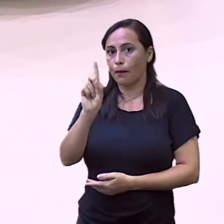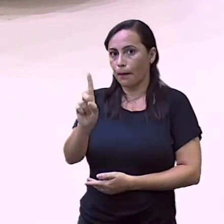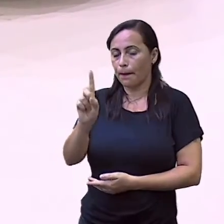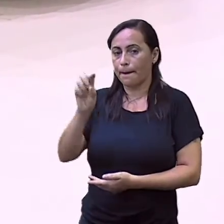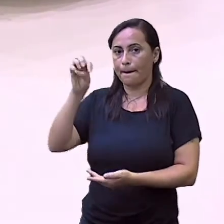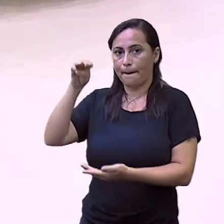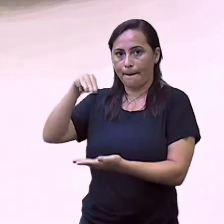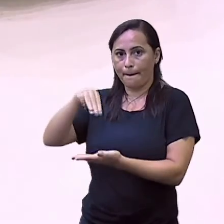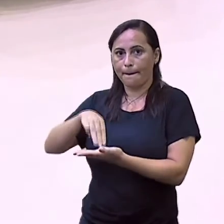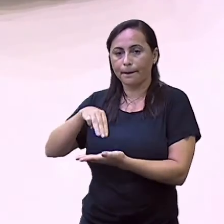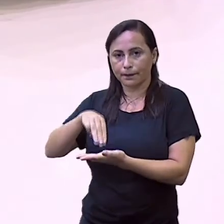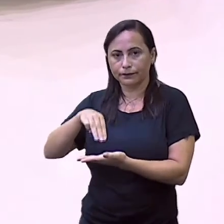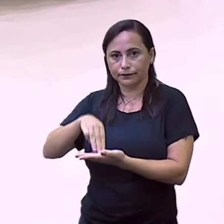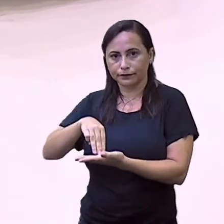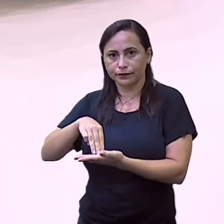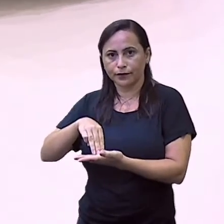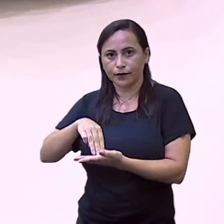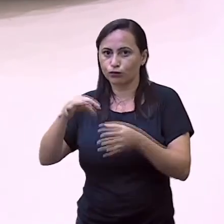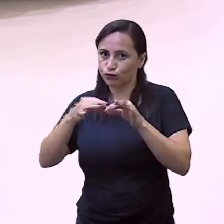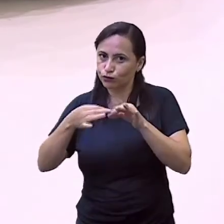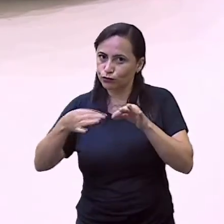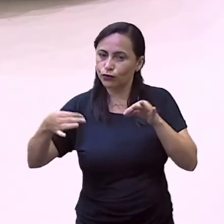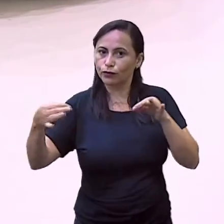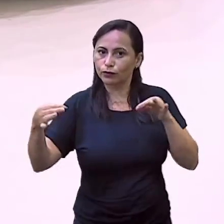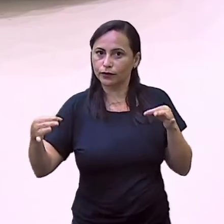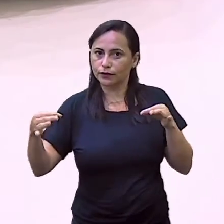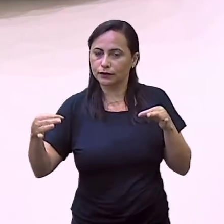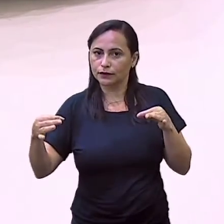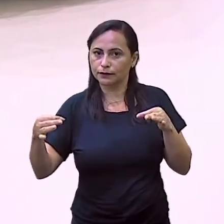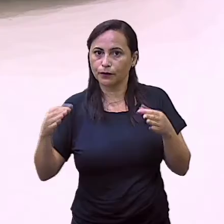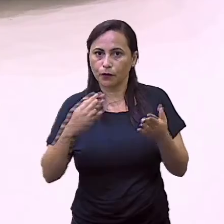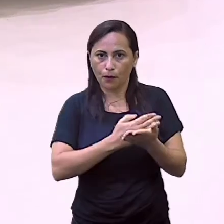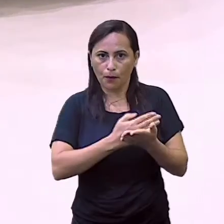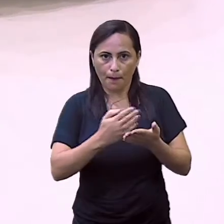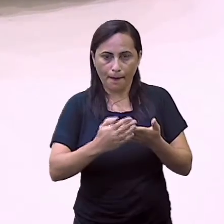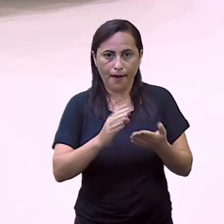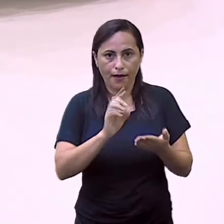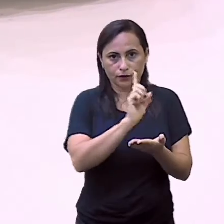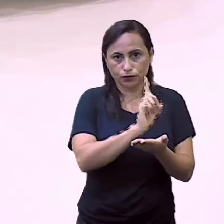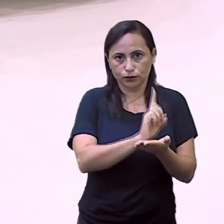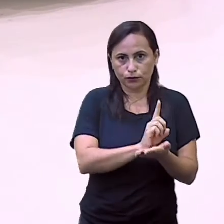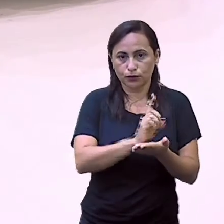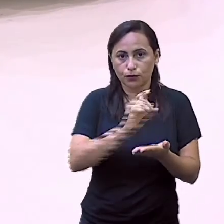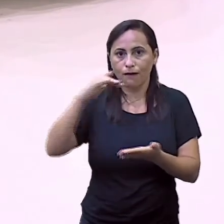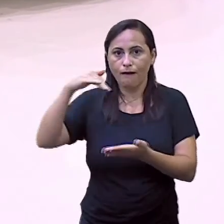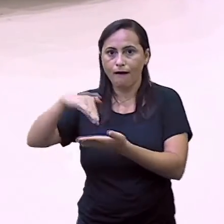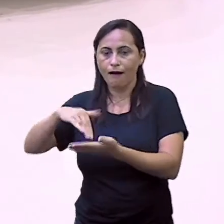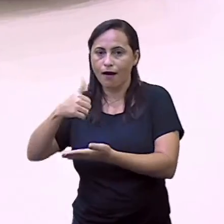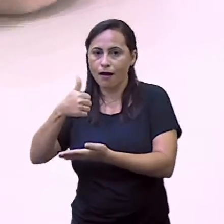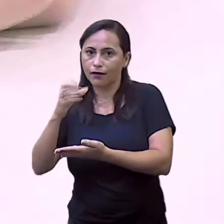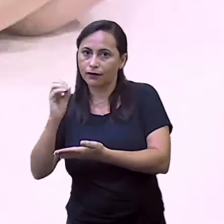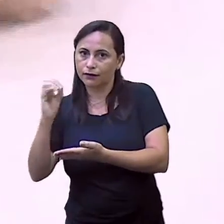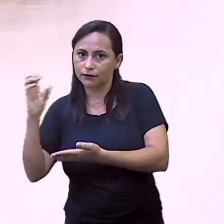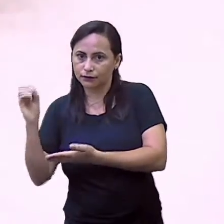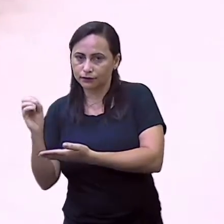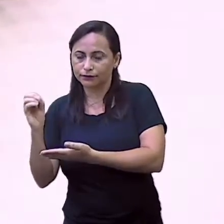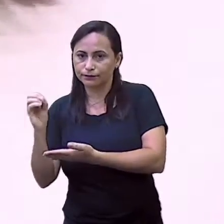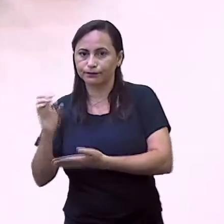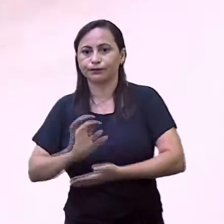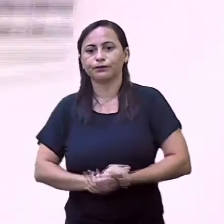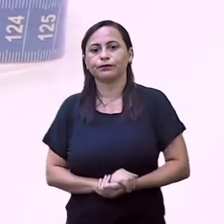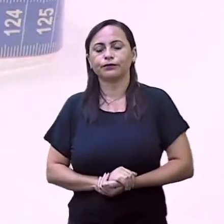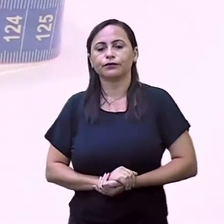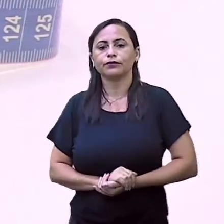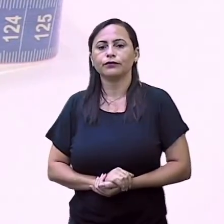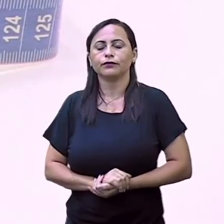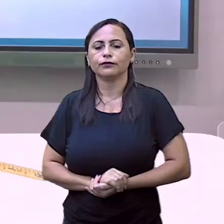metro. 1 metro de comprimento de um ponto, que é o início da minha fita, a outro ponto, ok? Vamos para mais